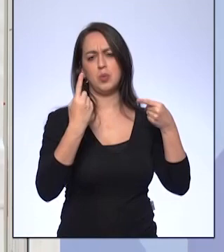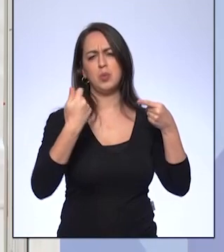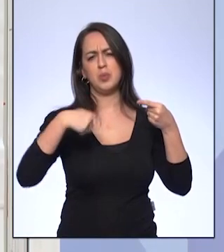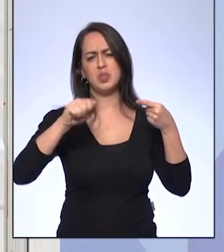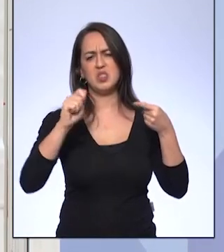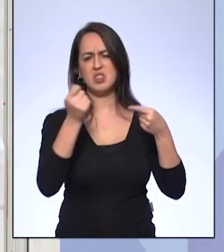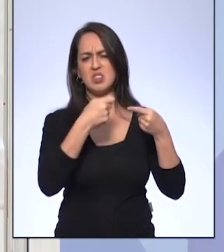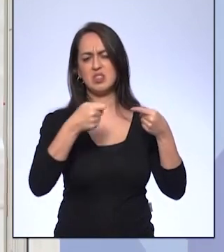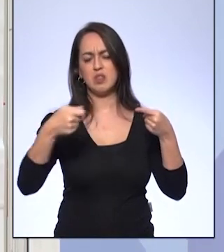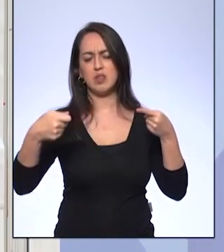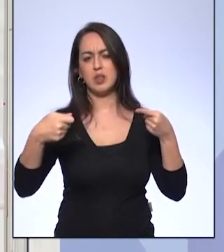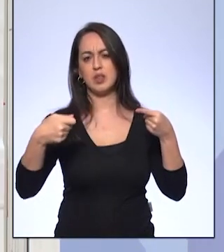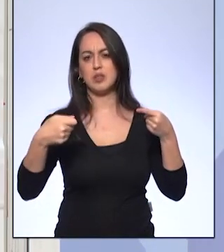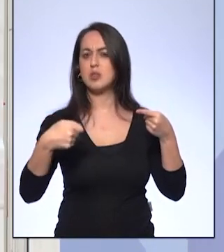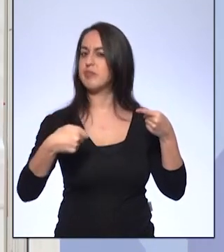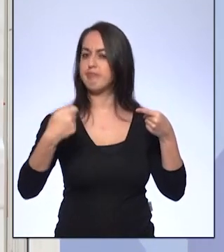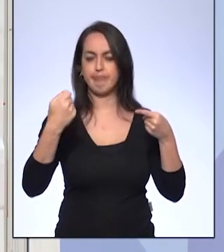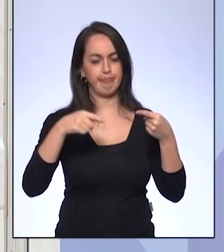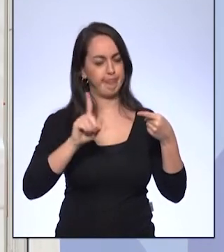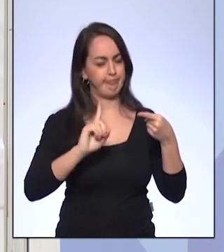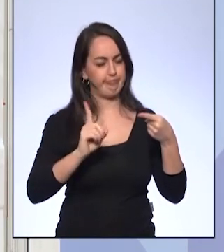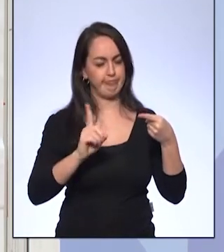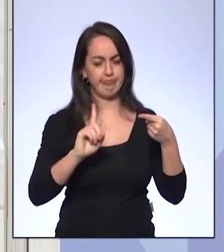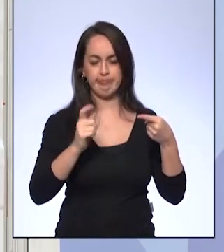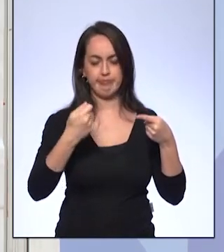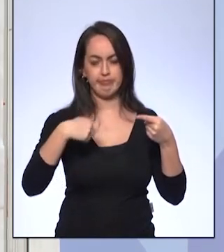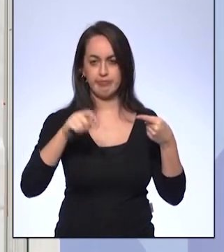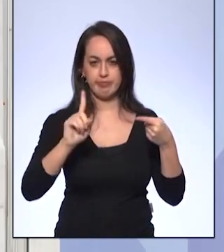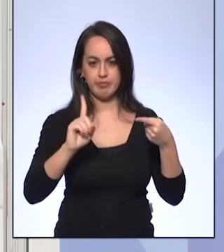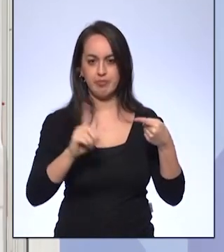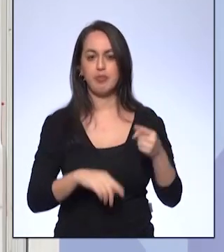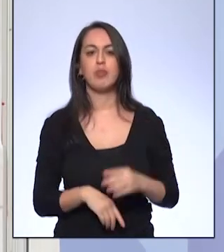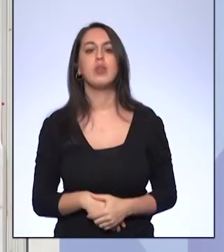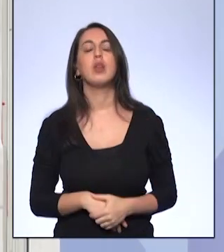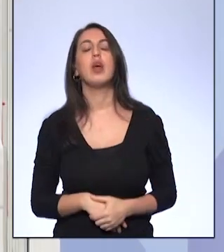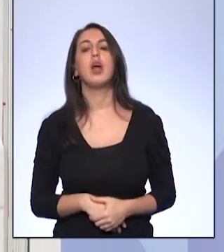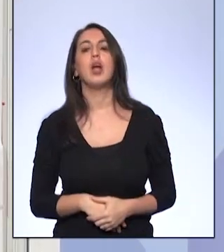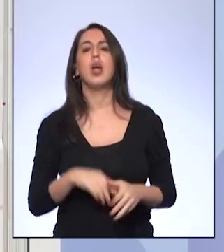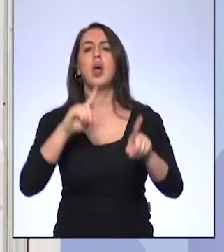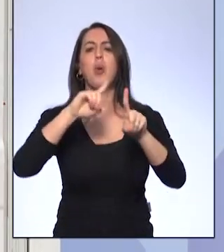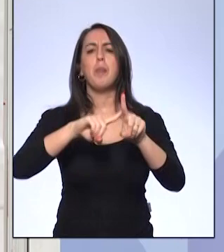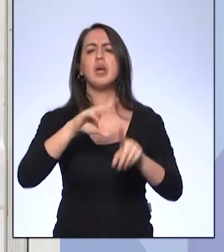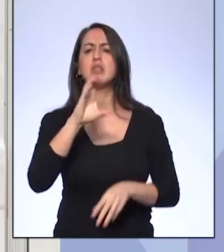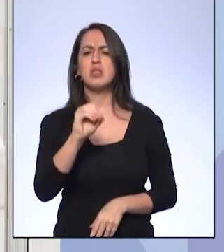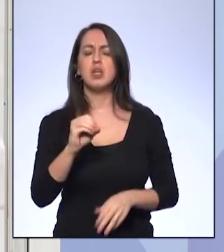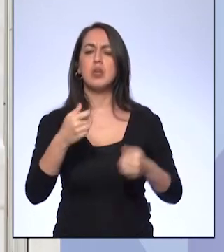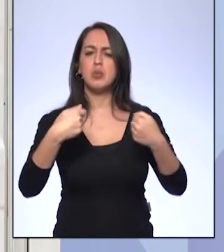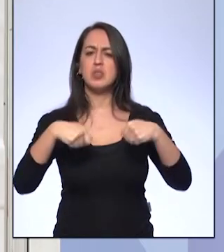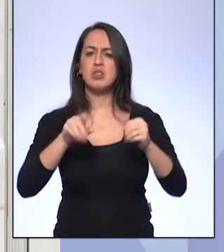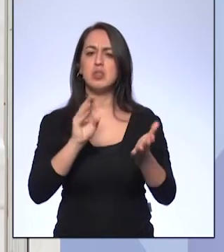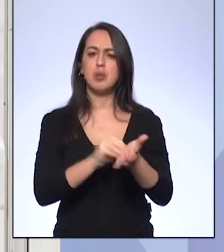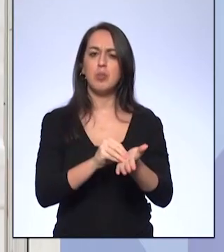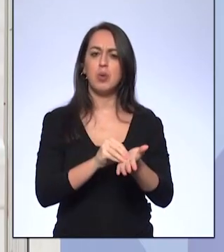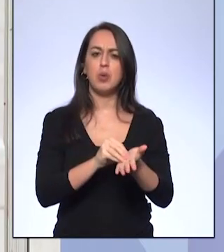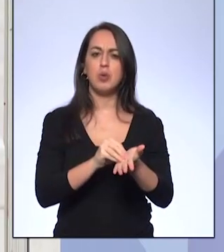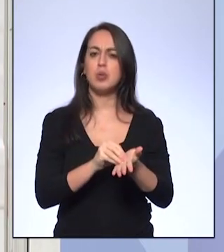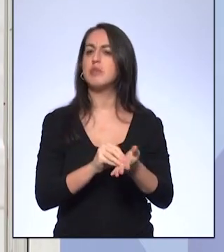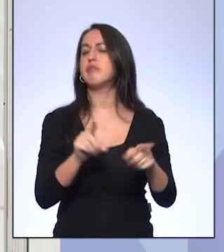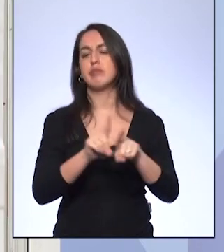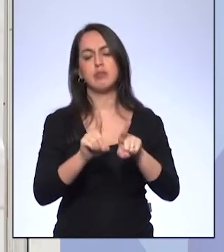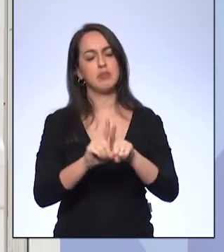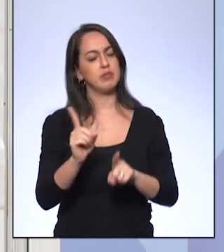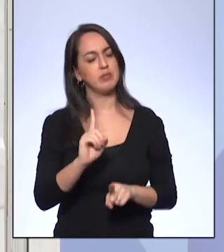escrever, pessoal? Não, você sabe que não. E esse mais 0 aqui, preciso colocar?